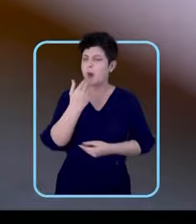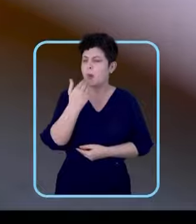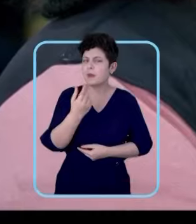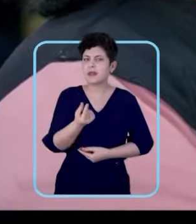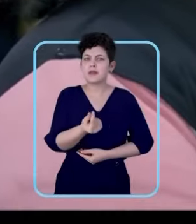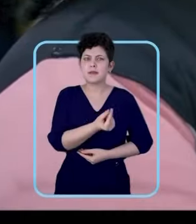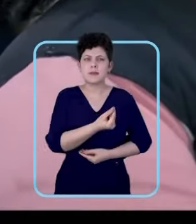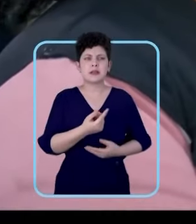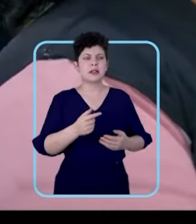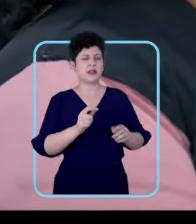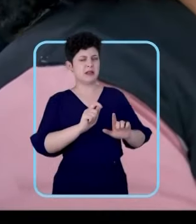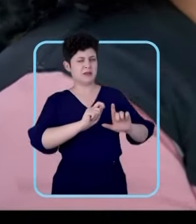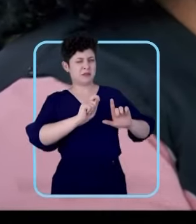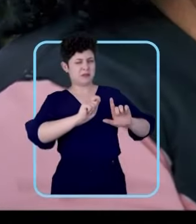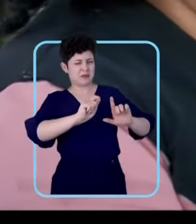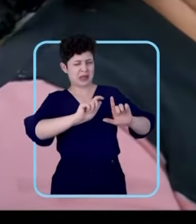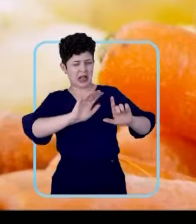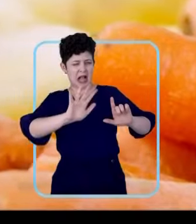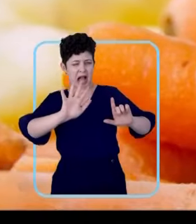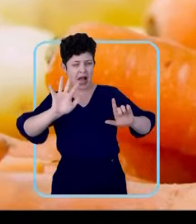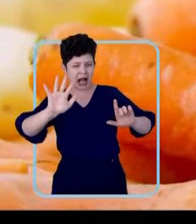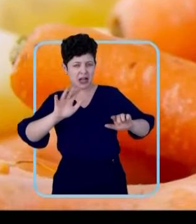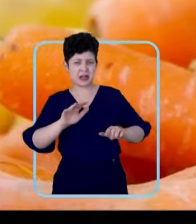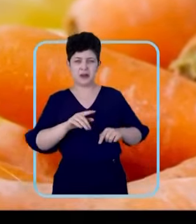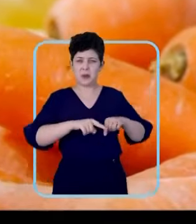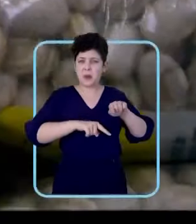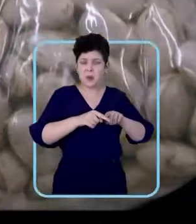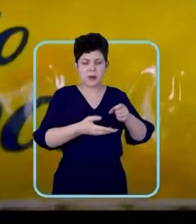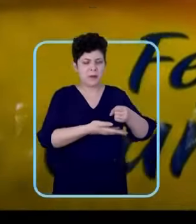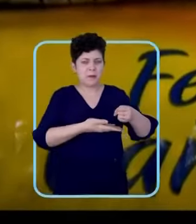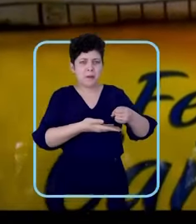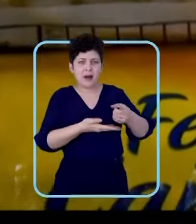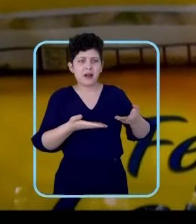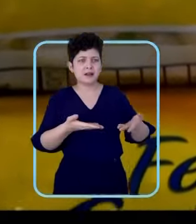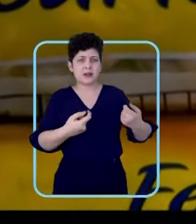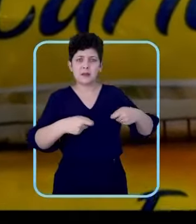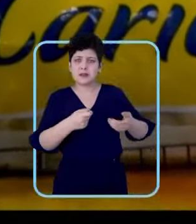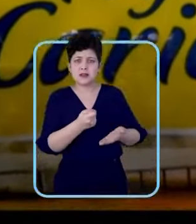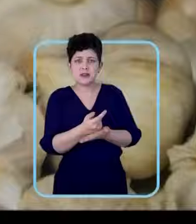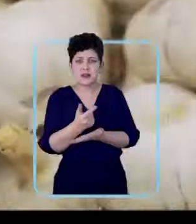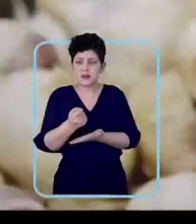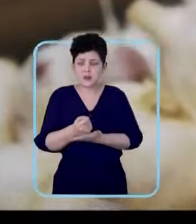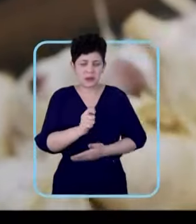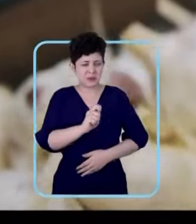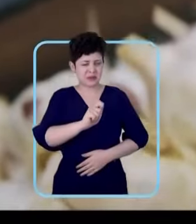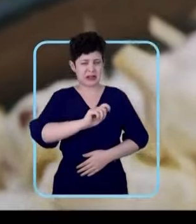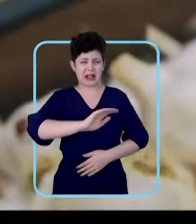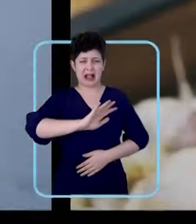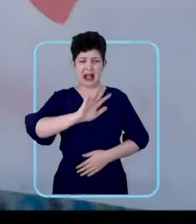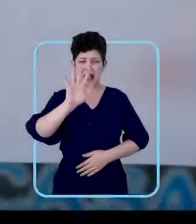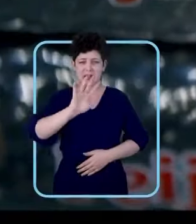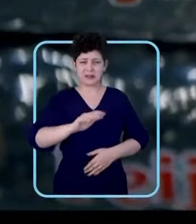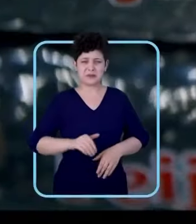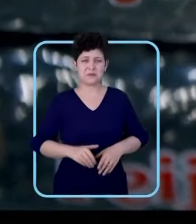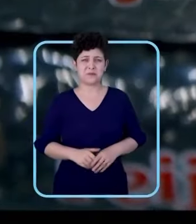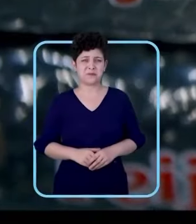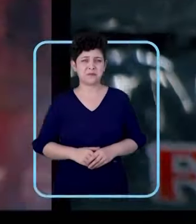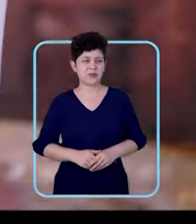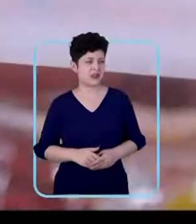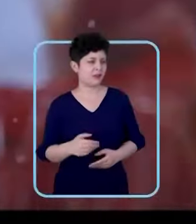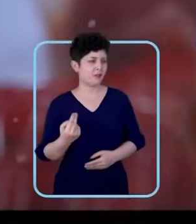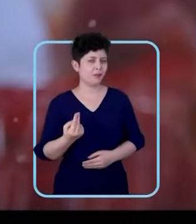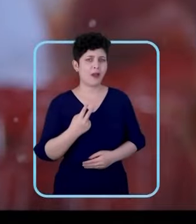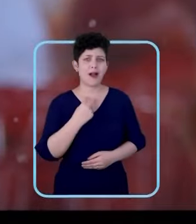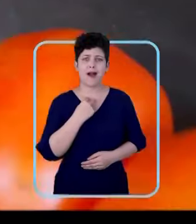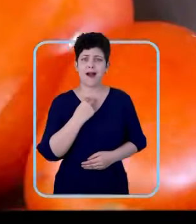Você inflação subiu muito. Coisas necessárias que a gente precisa comprar, o preço está lá em cima. Não